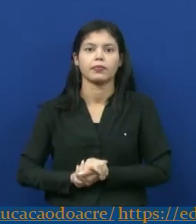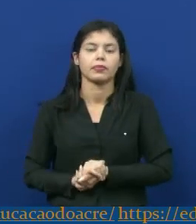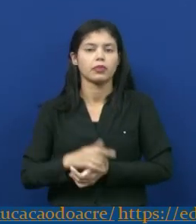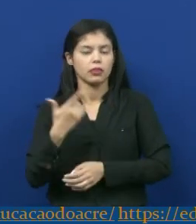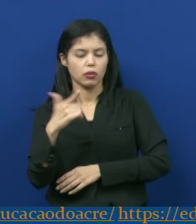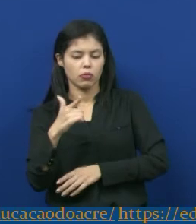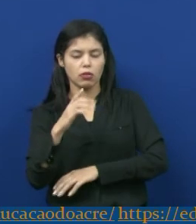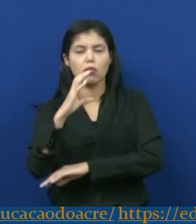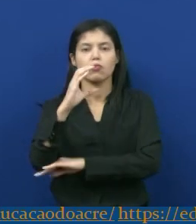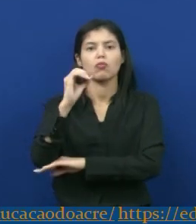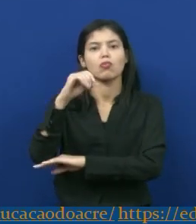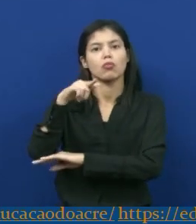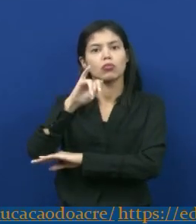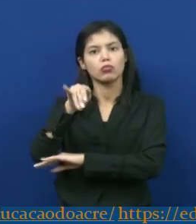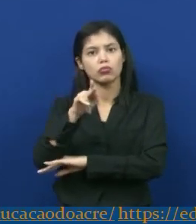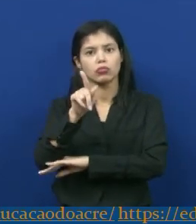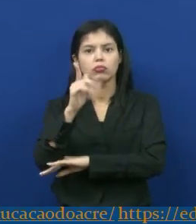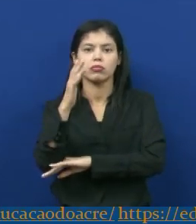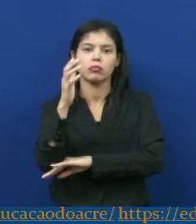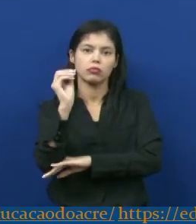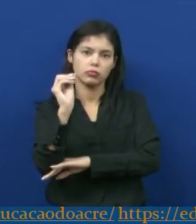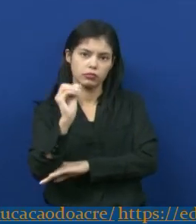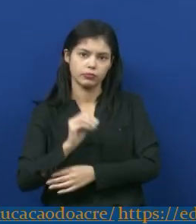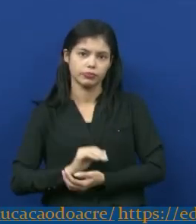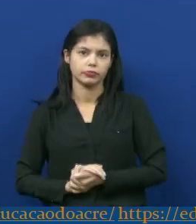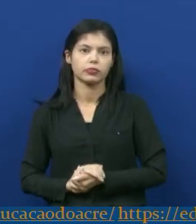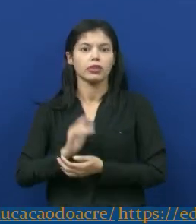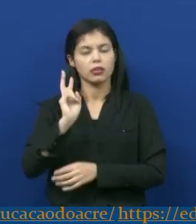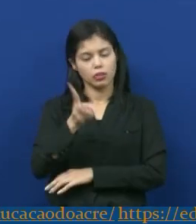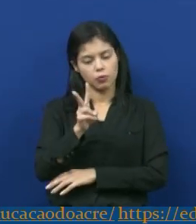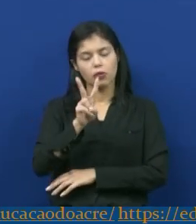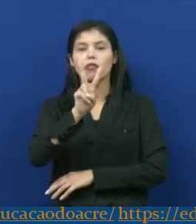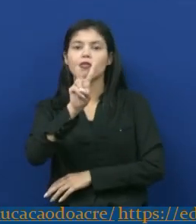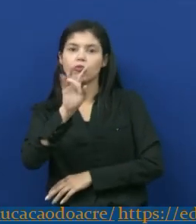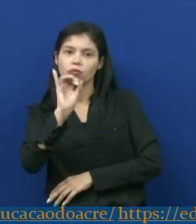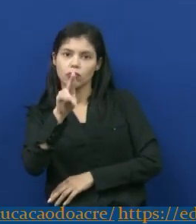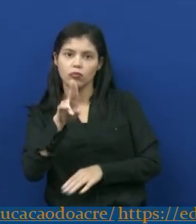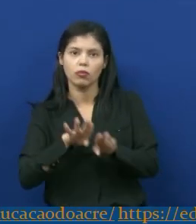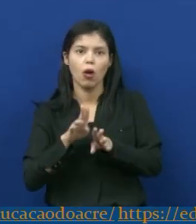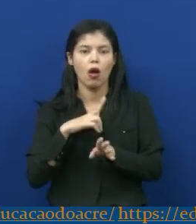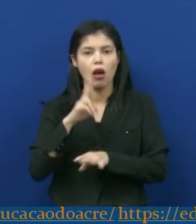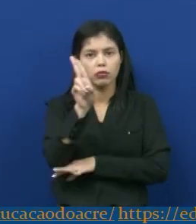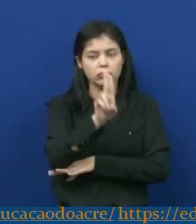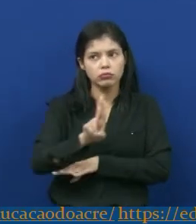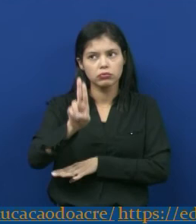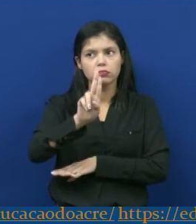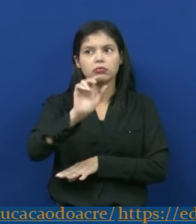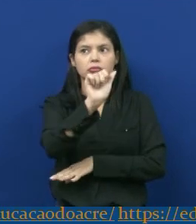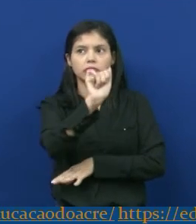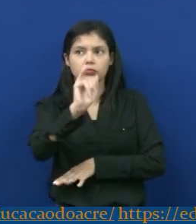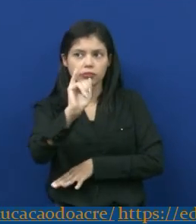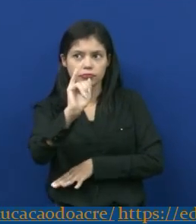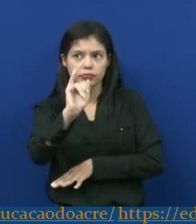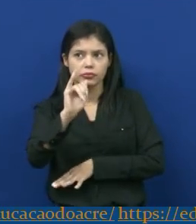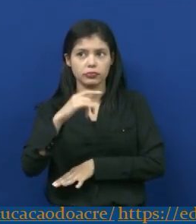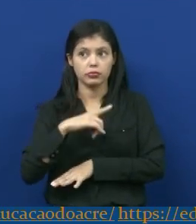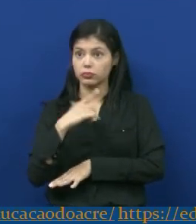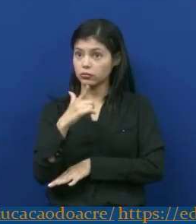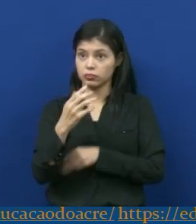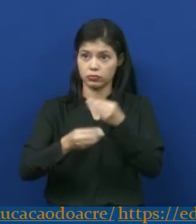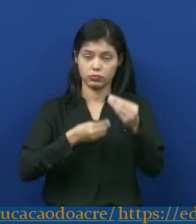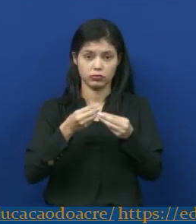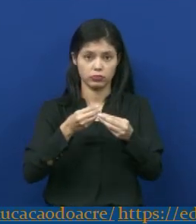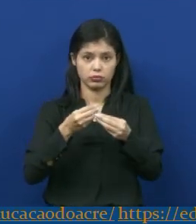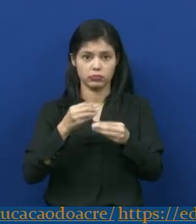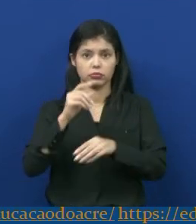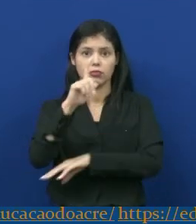AR, ER ou IR. Então, sempre eu vou utilizar o verbo haver, né? No caso, hay, de maneira impessoal, não está conjugado